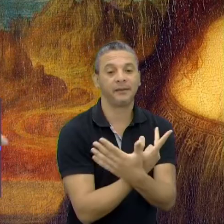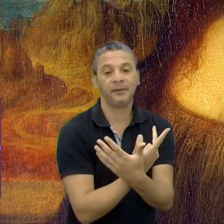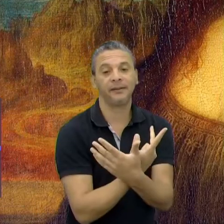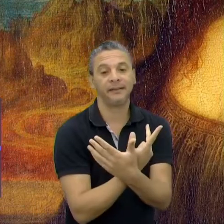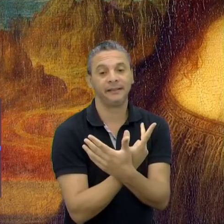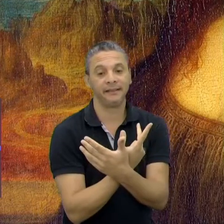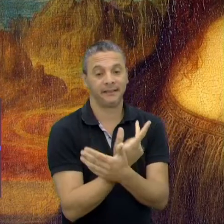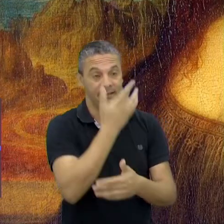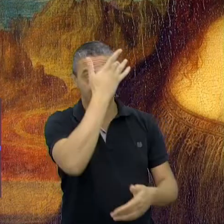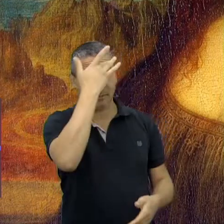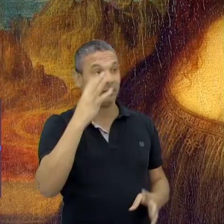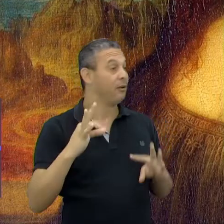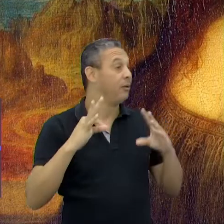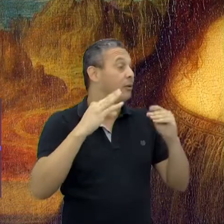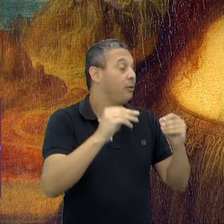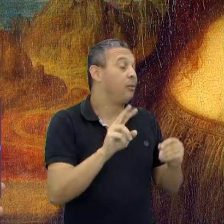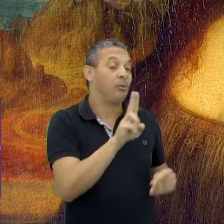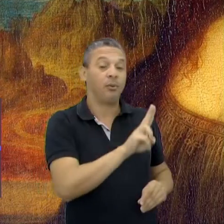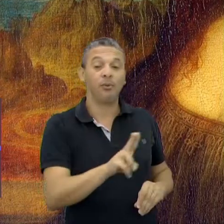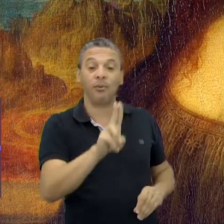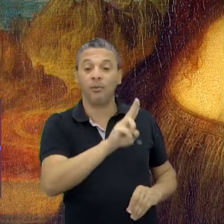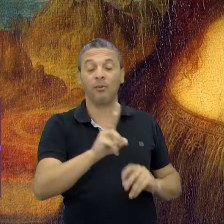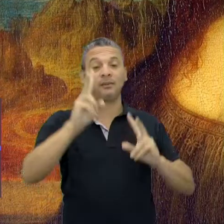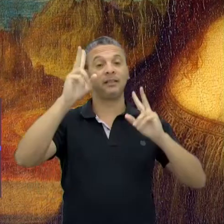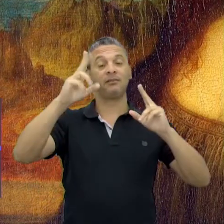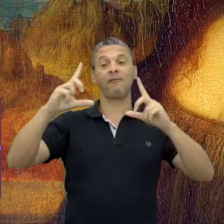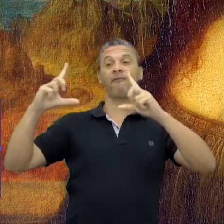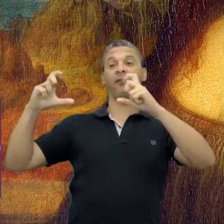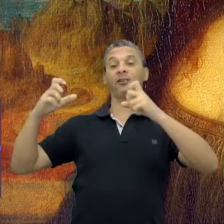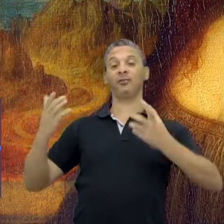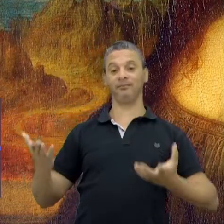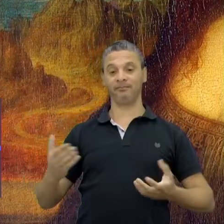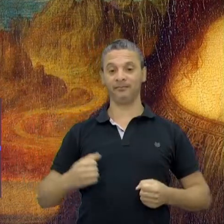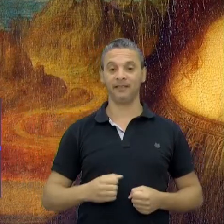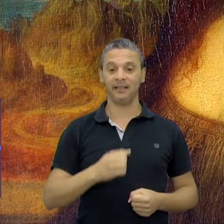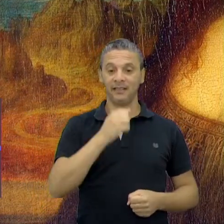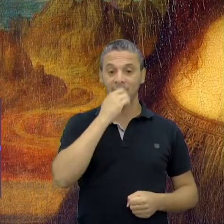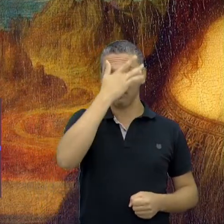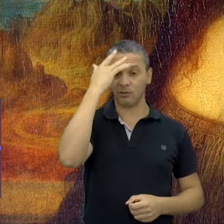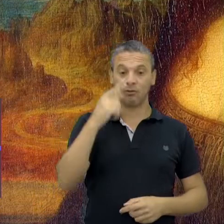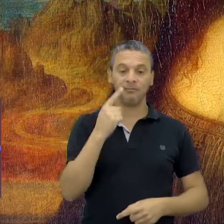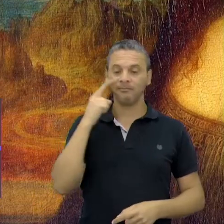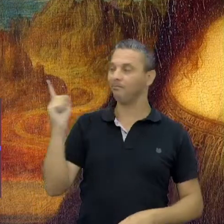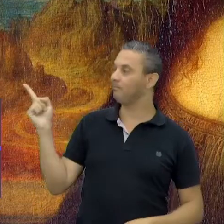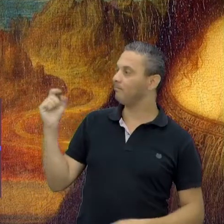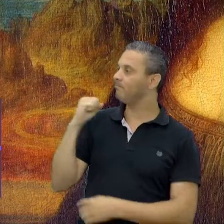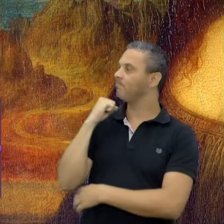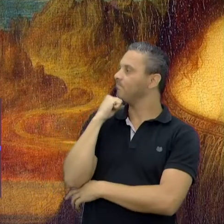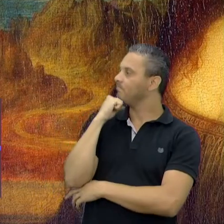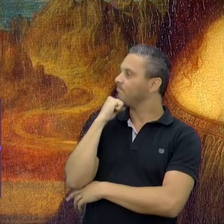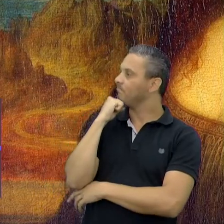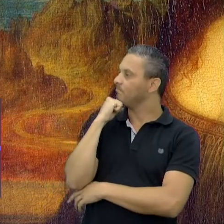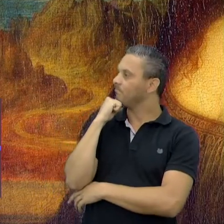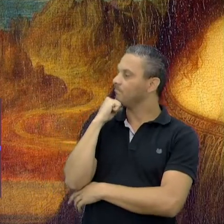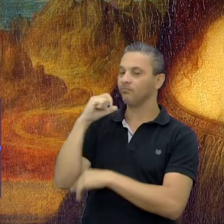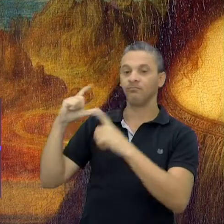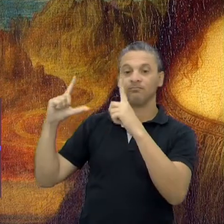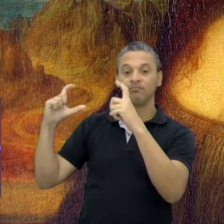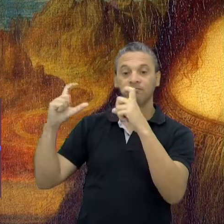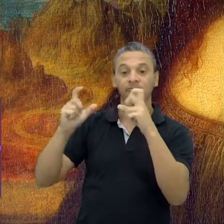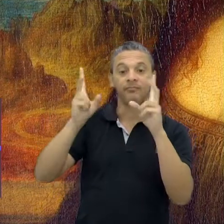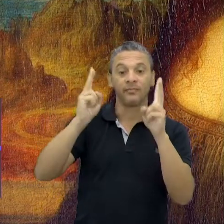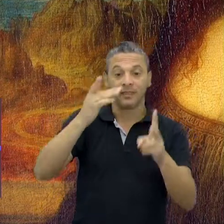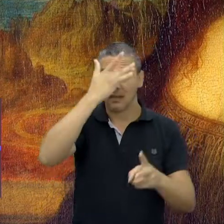aspas, clichês, já um formato quando você vai tirar uma fotografia. Então, por exemplo, vou fazer uma foto assim, desse posicionamento. E